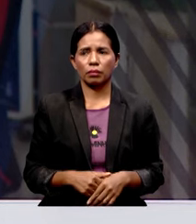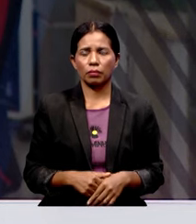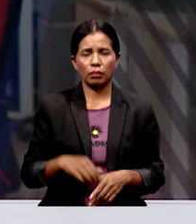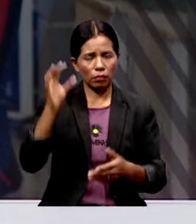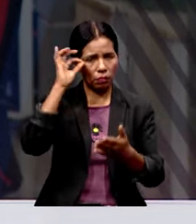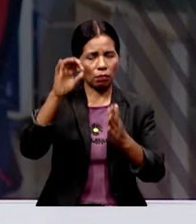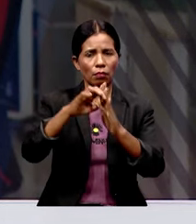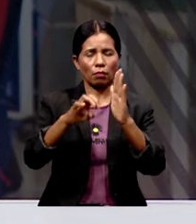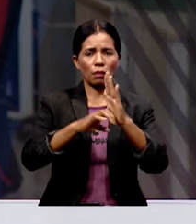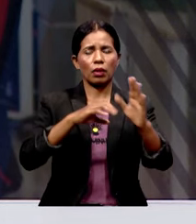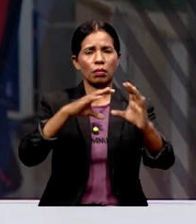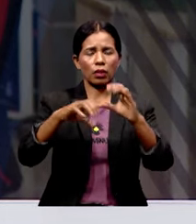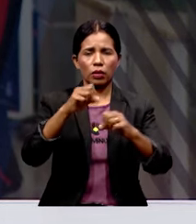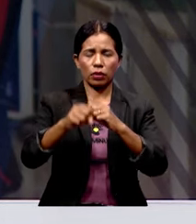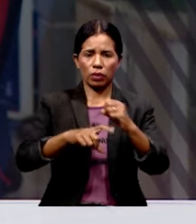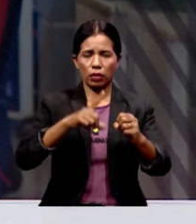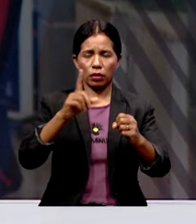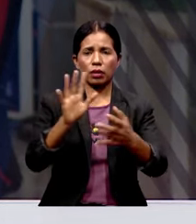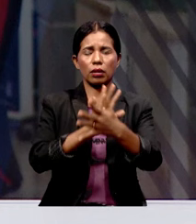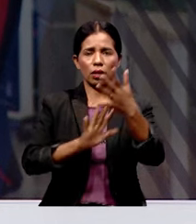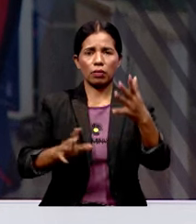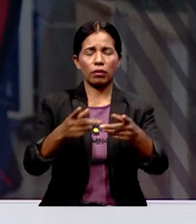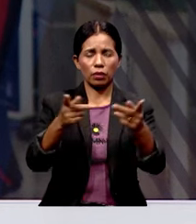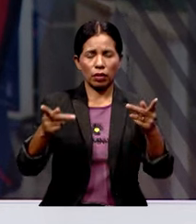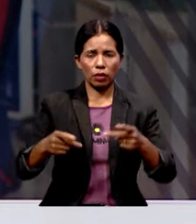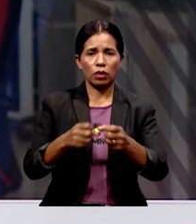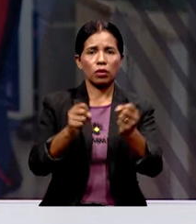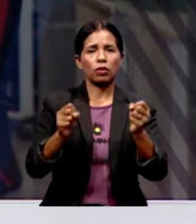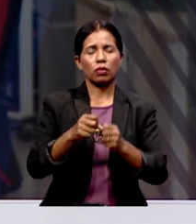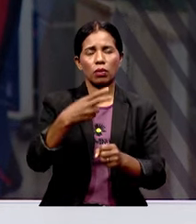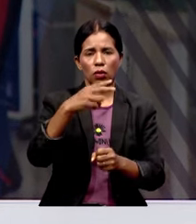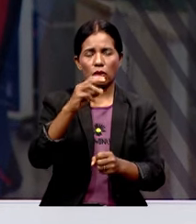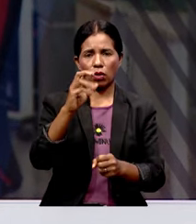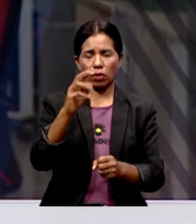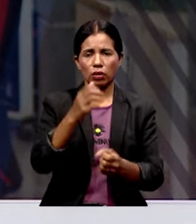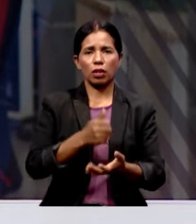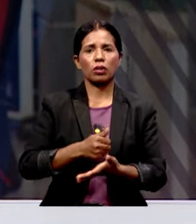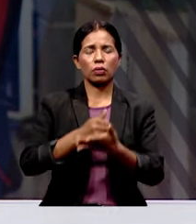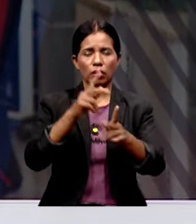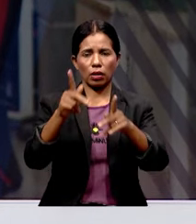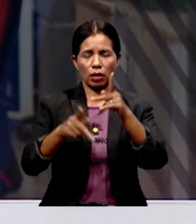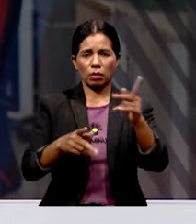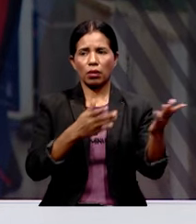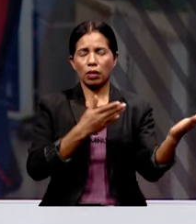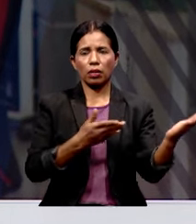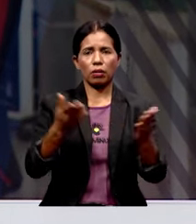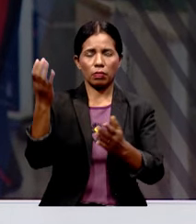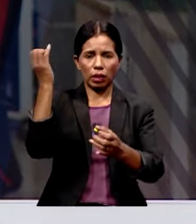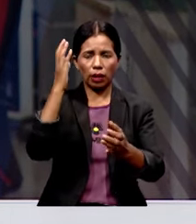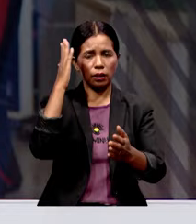Secretário de Estado de Comunicação Social inaugura Centro de Informação Suco Lontas, onde facilita a comunidade e transmite